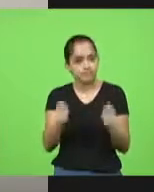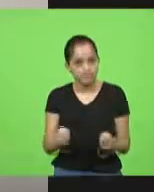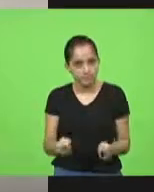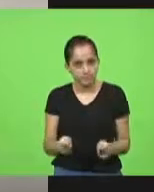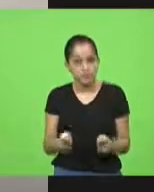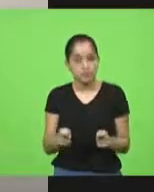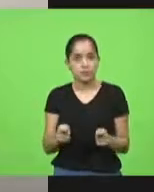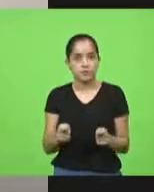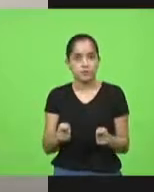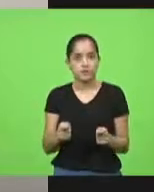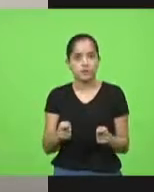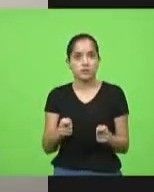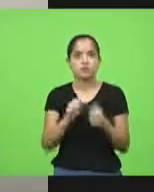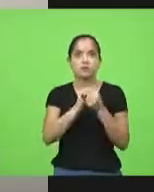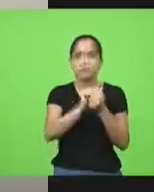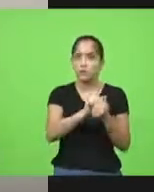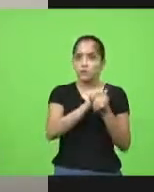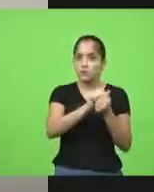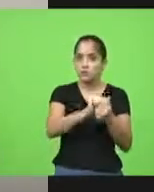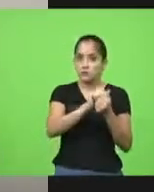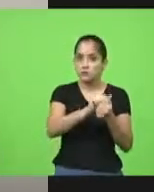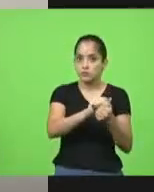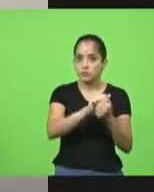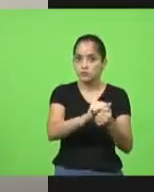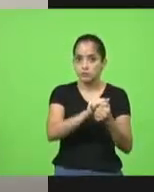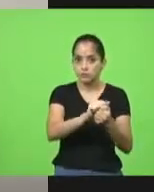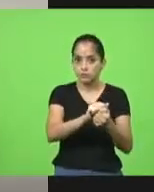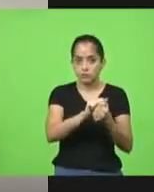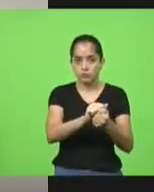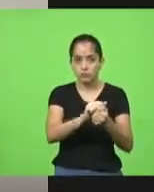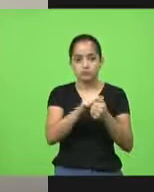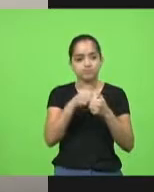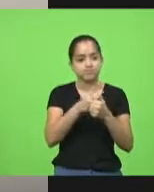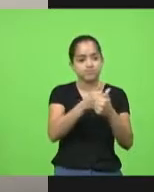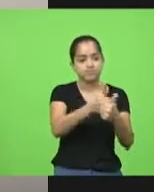andando lado a lado com elas.